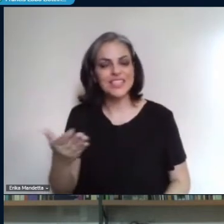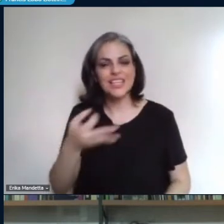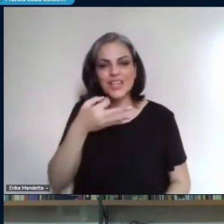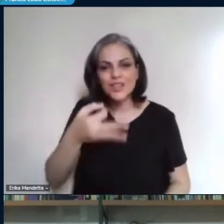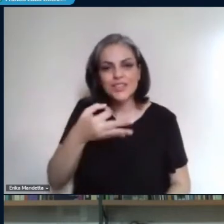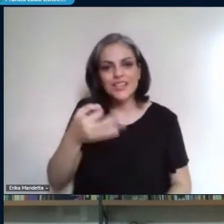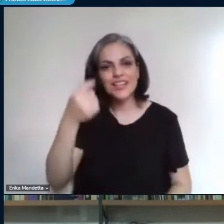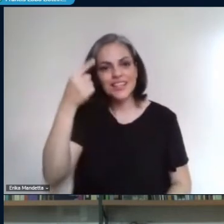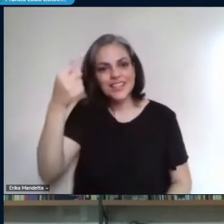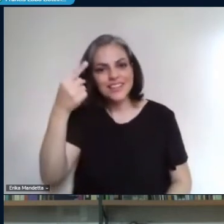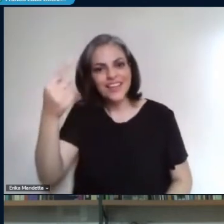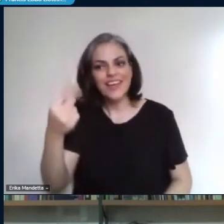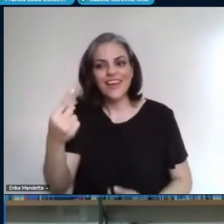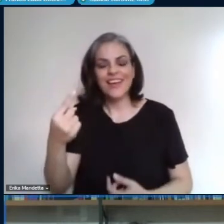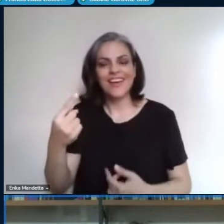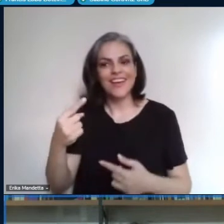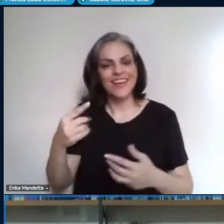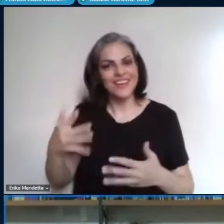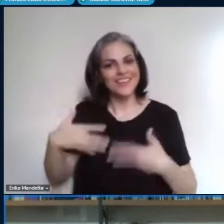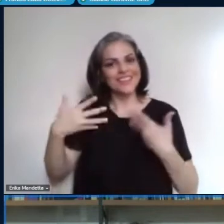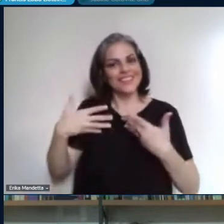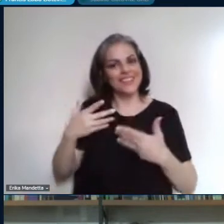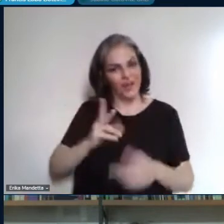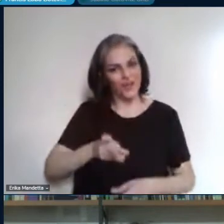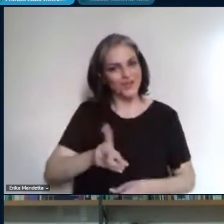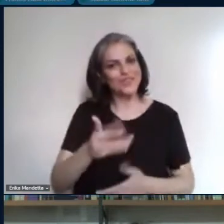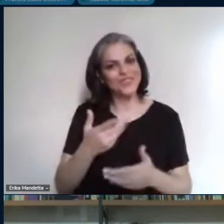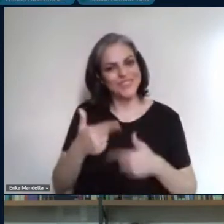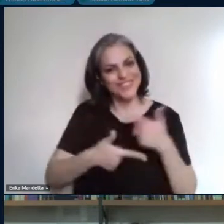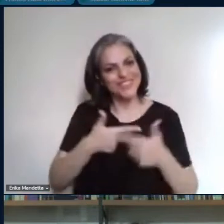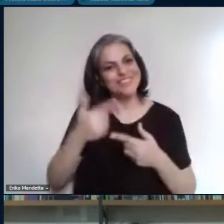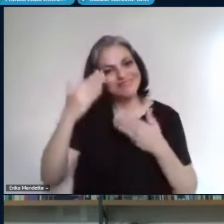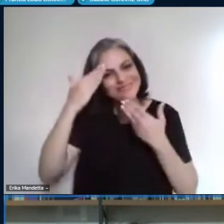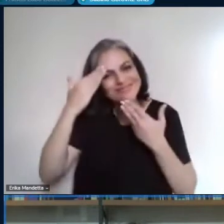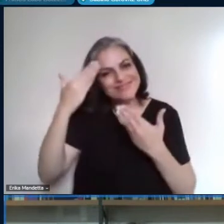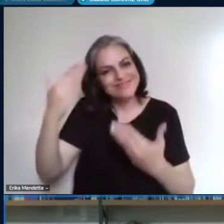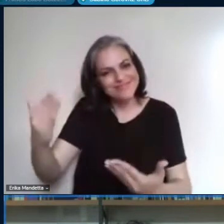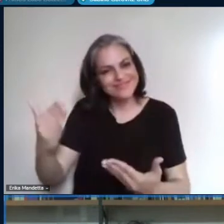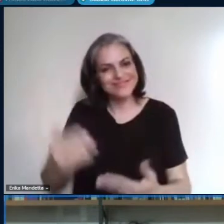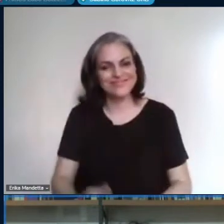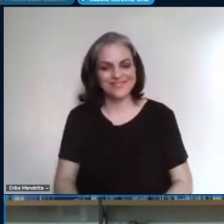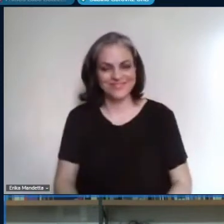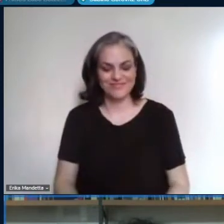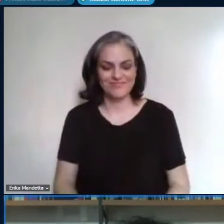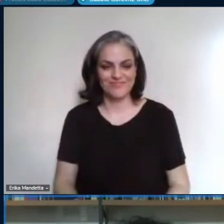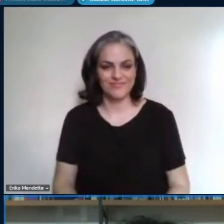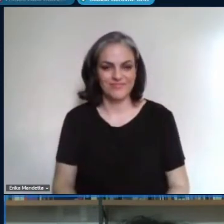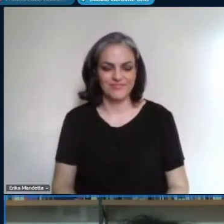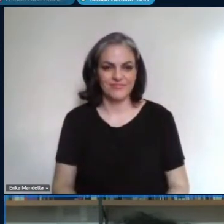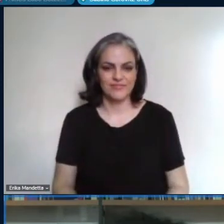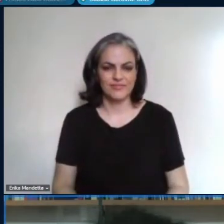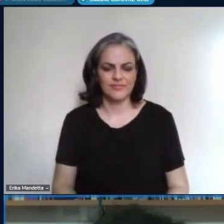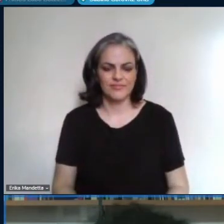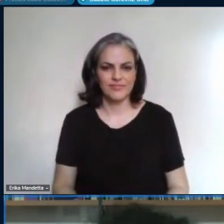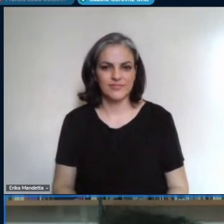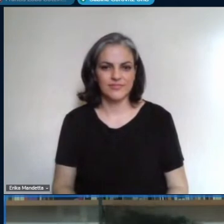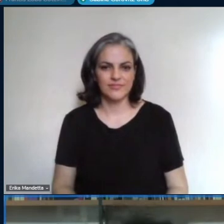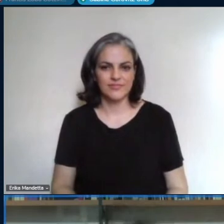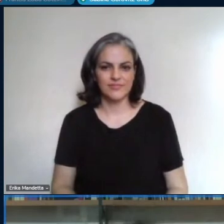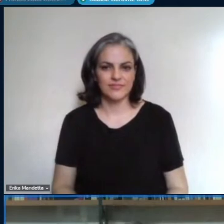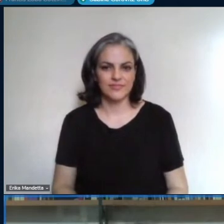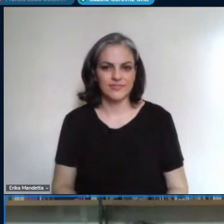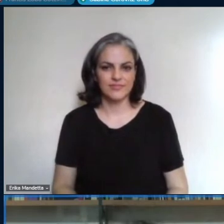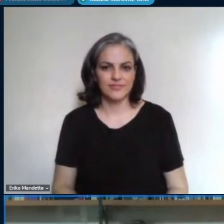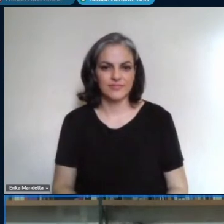continuar o trabalho, só agradecer mesmo. eu queria só também mencionar o quanto foi